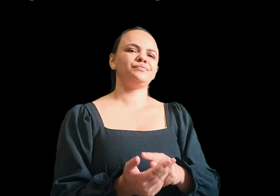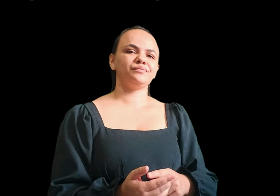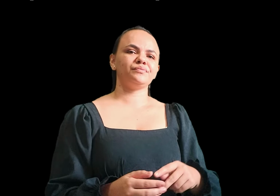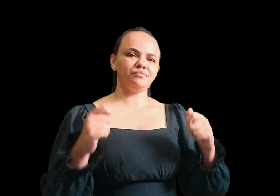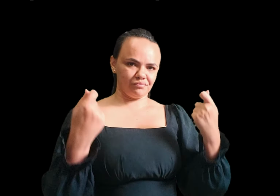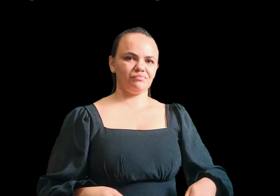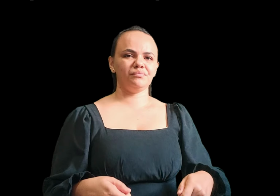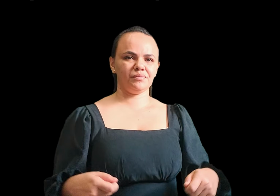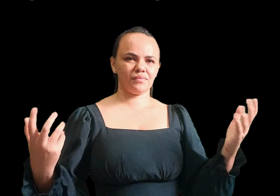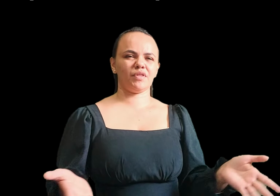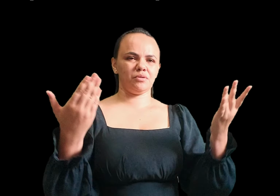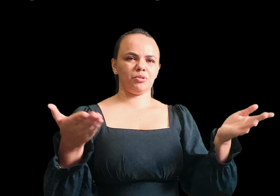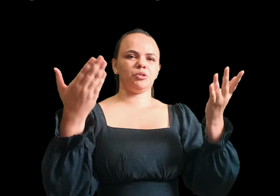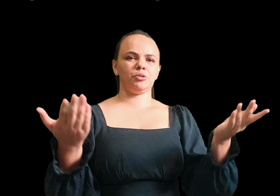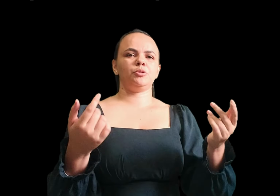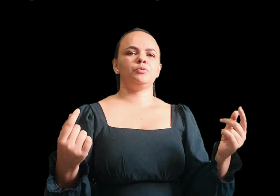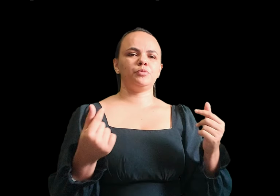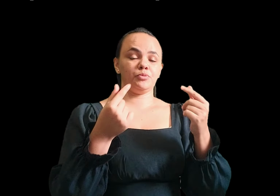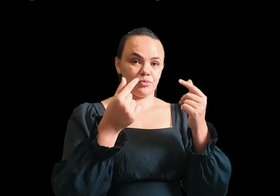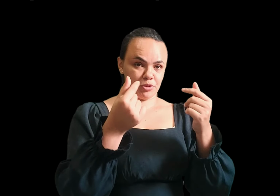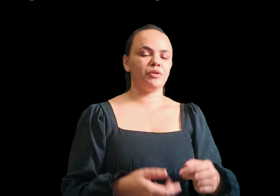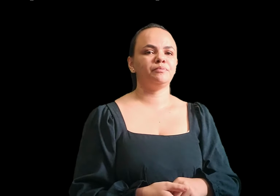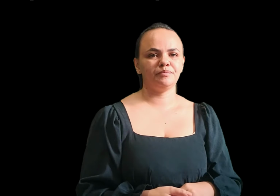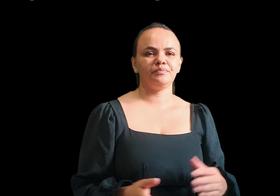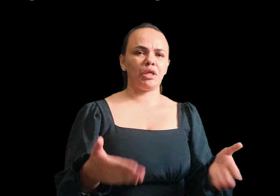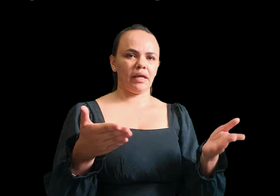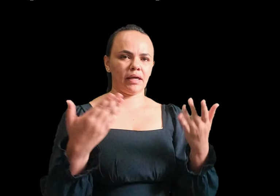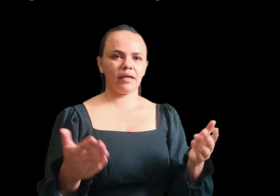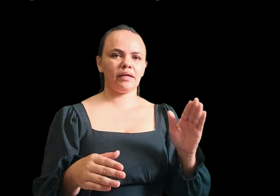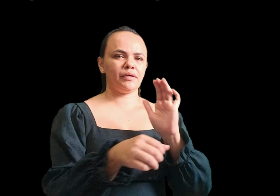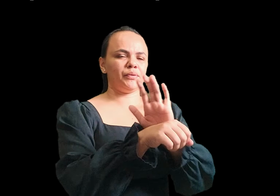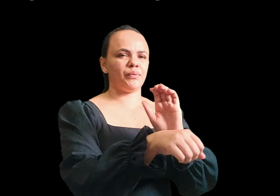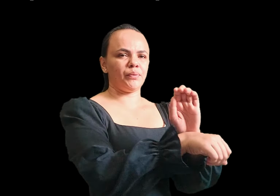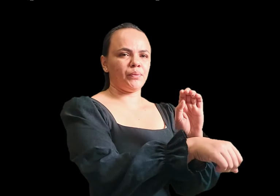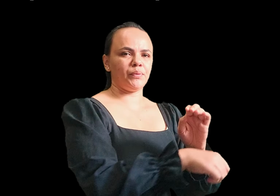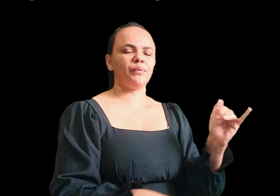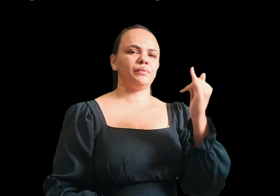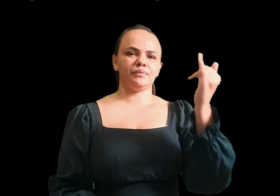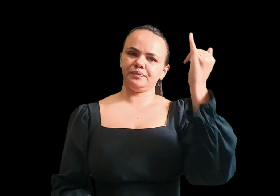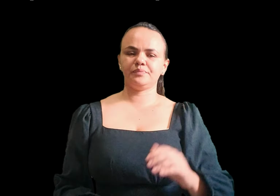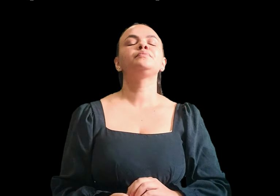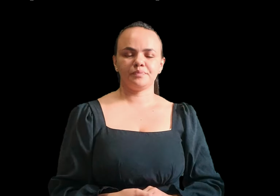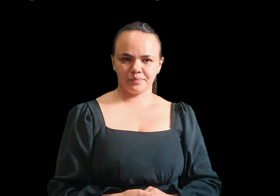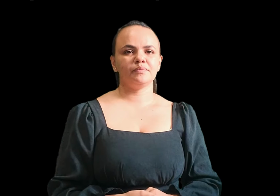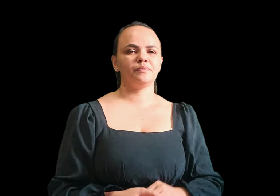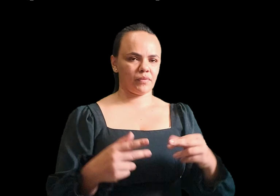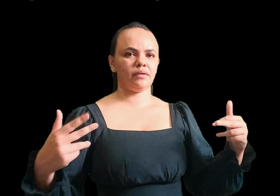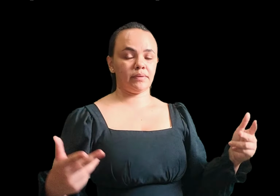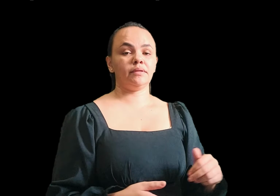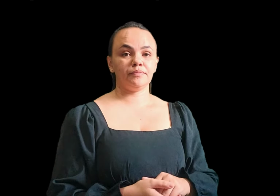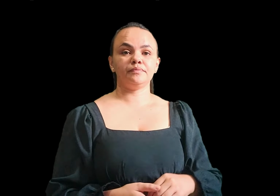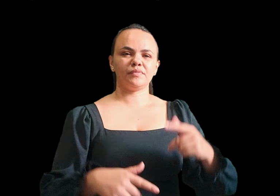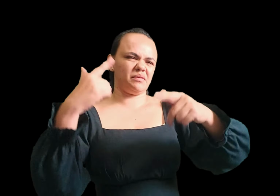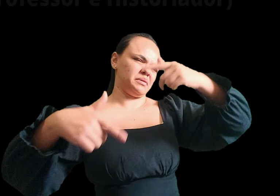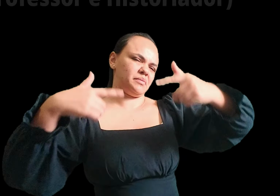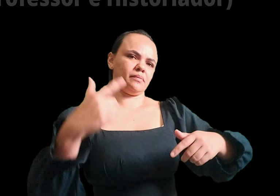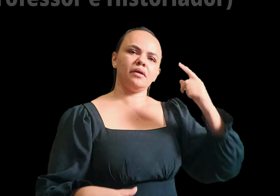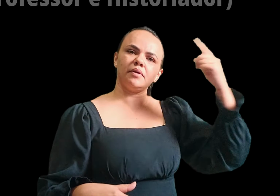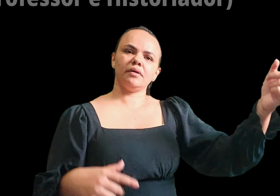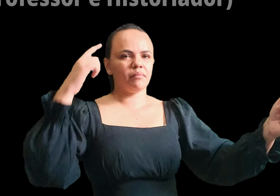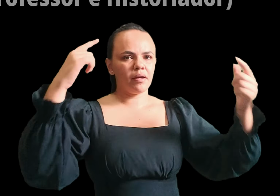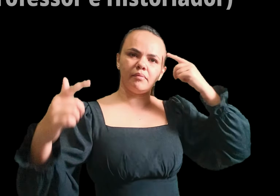né tem que investir eh tem que tem que deixar as questões de lado política ideológica de lado